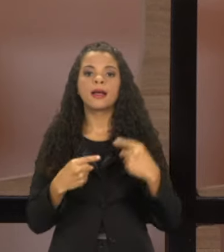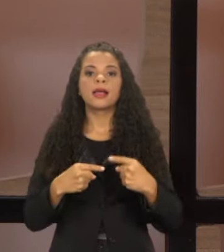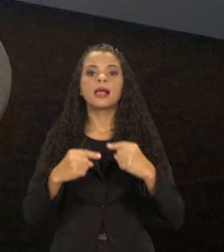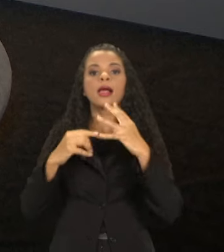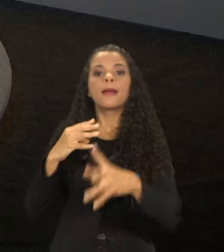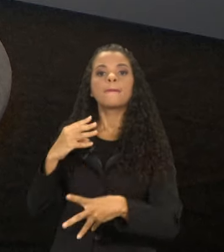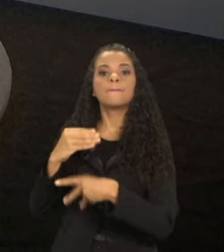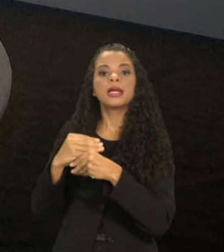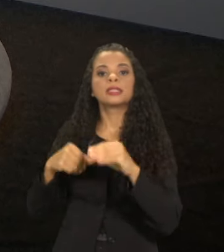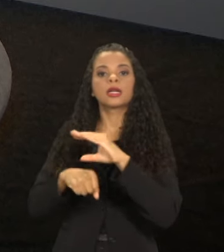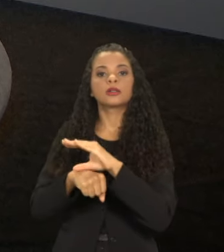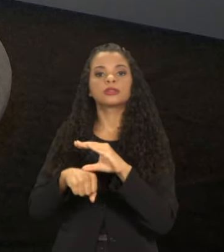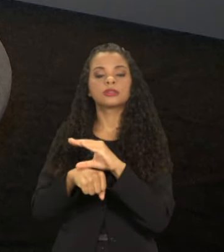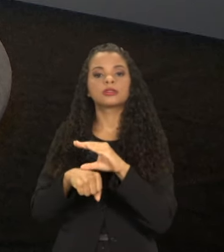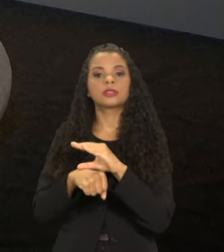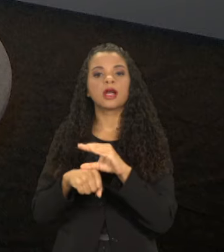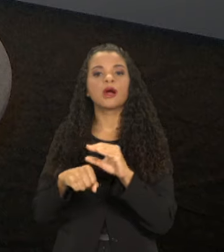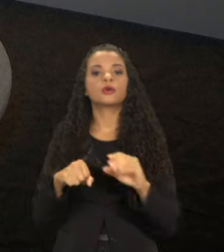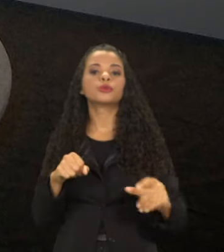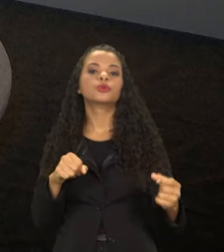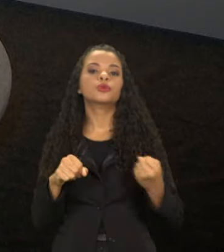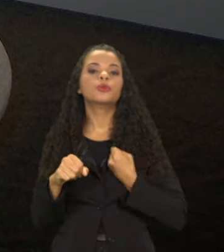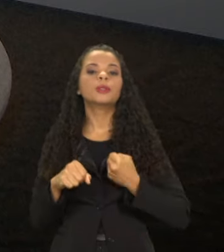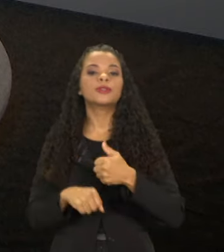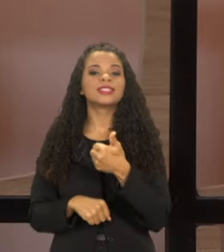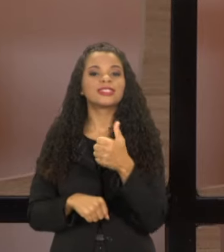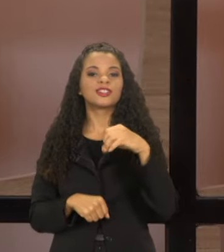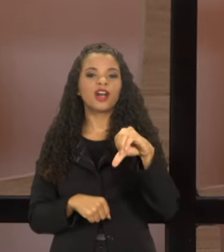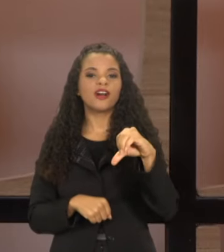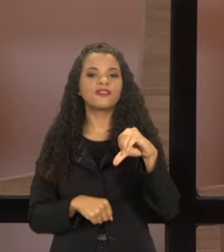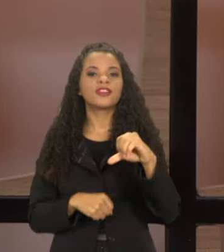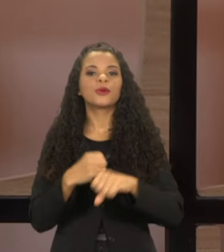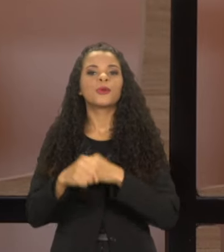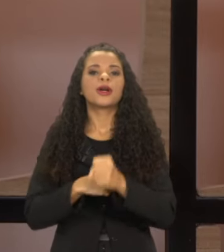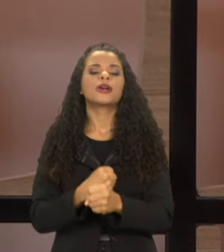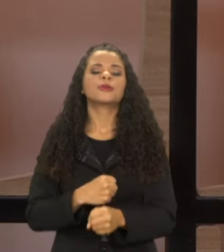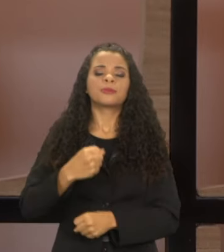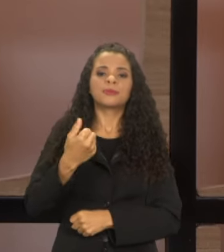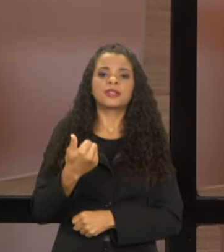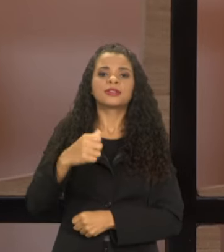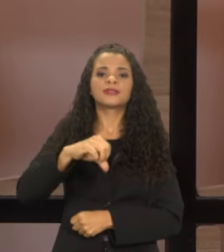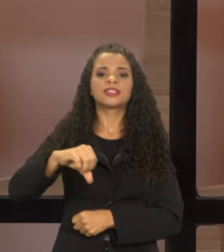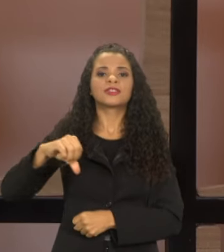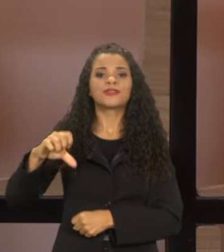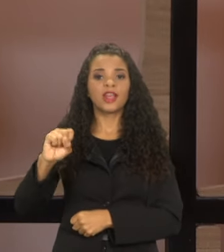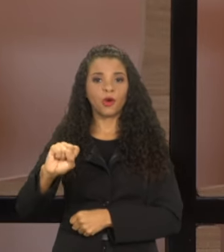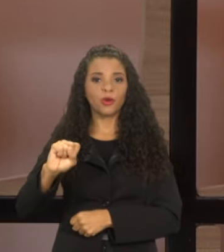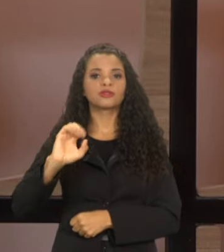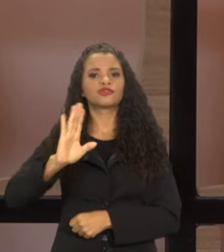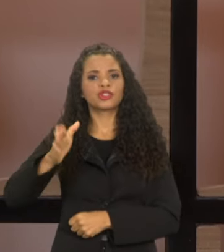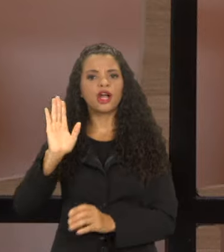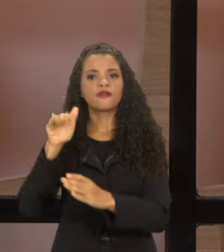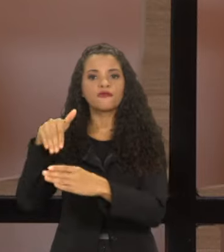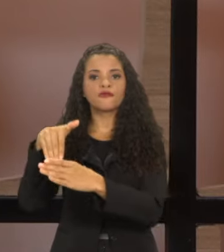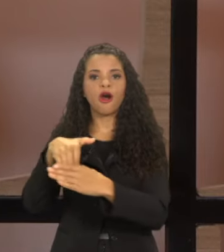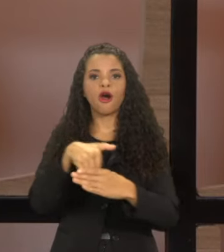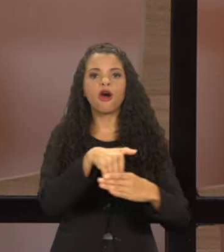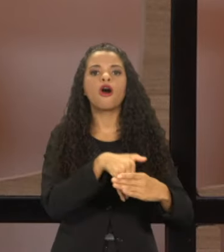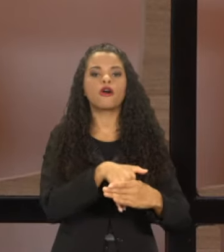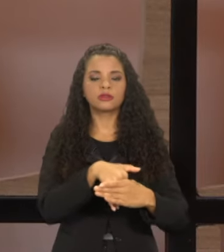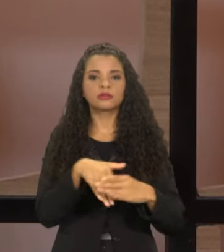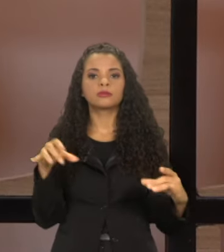19 de 1998, muito Flávia. Tempo. Já vários votos foram apresentados, vários ministros aposentados